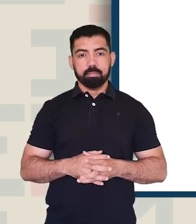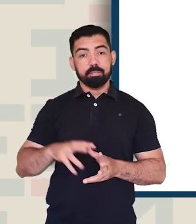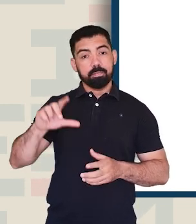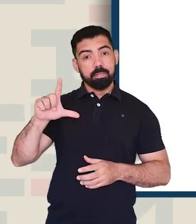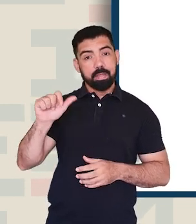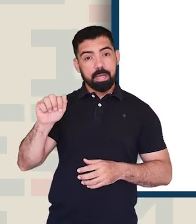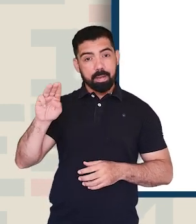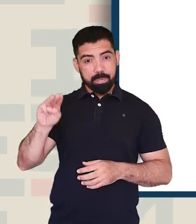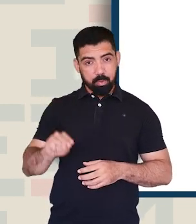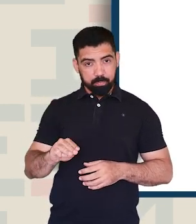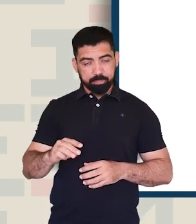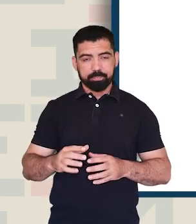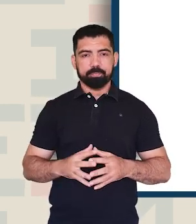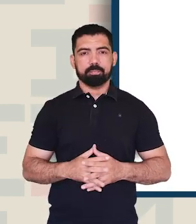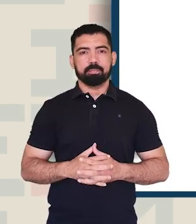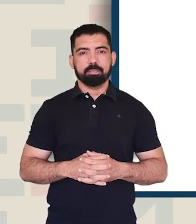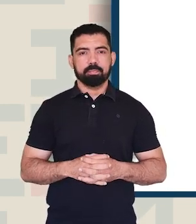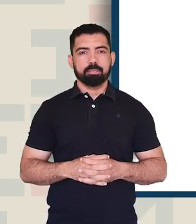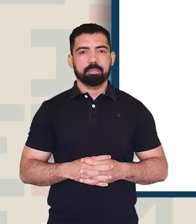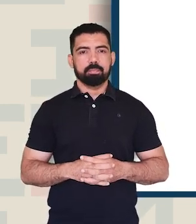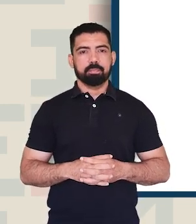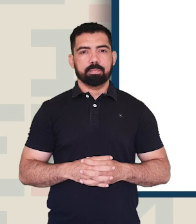Lá maior.